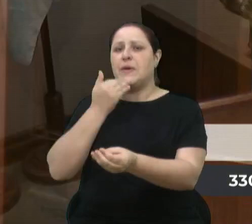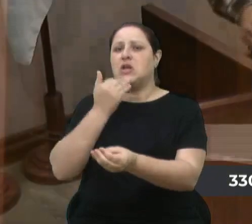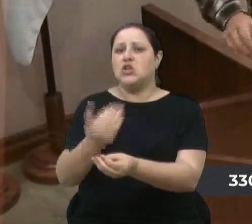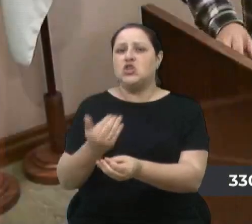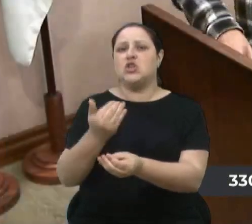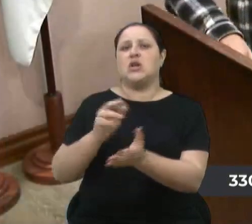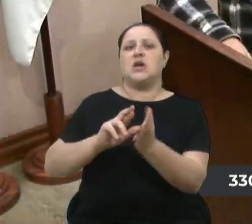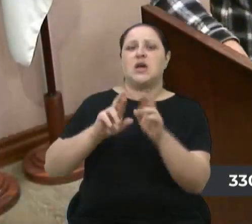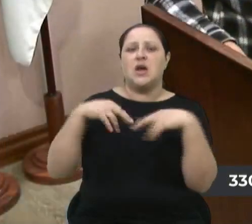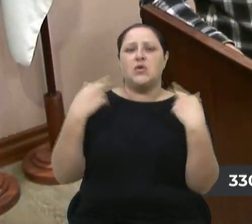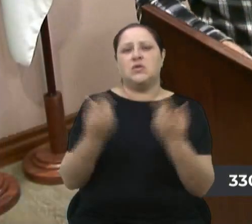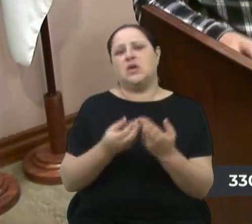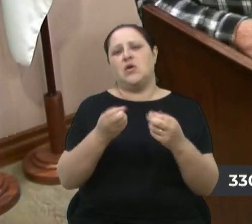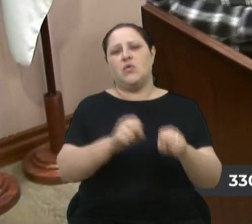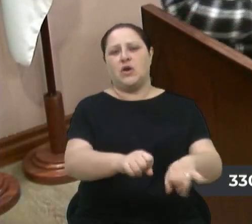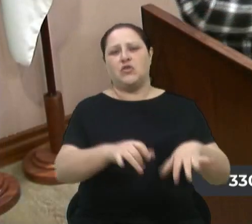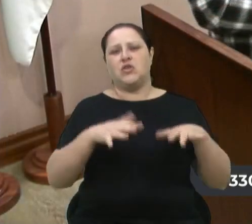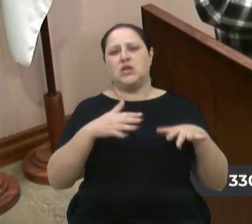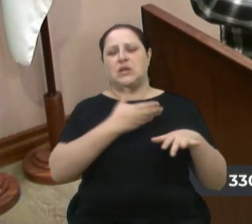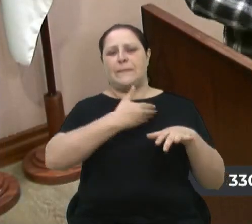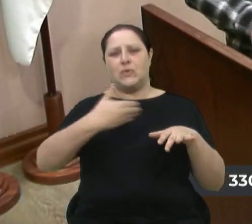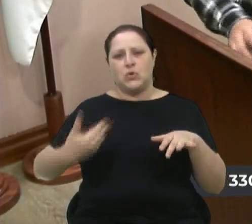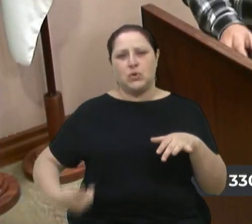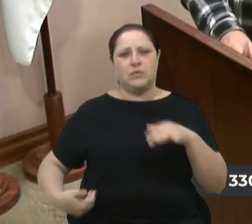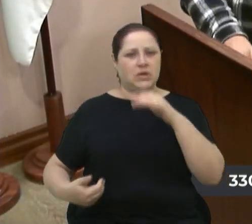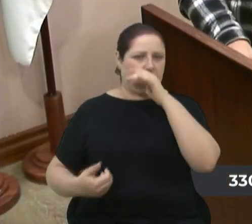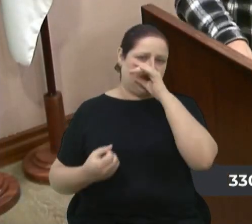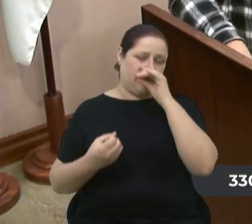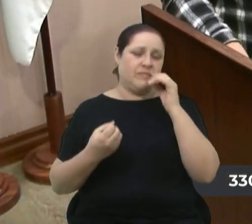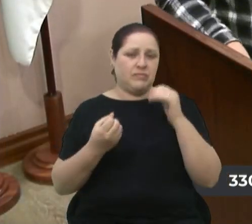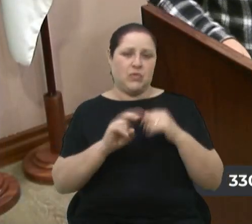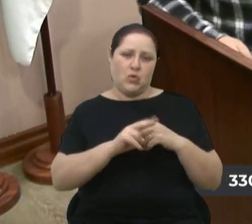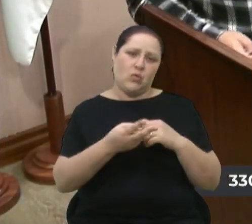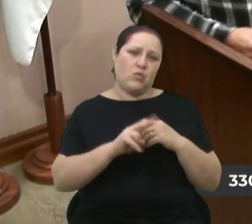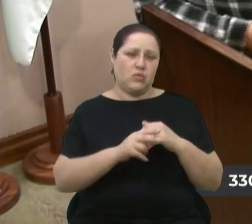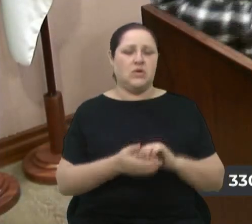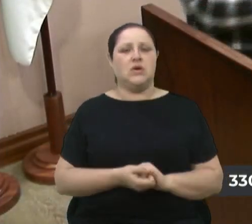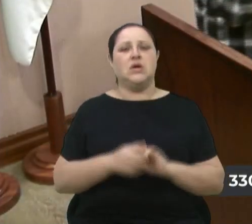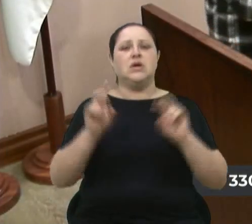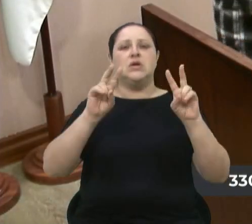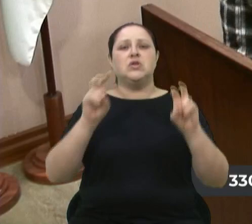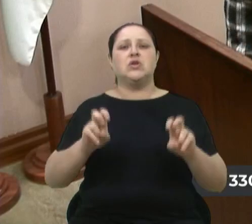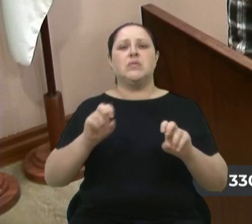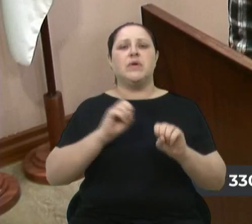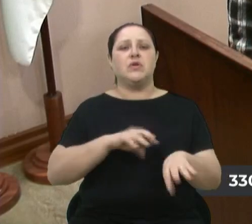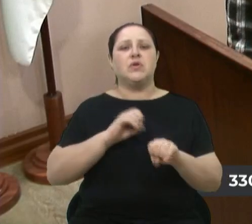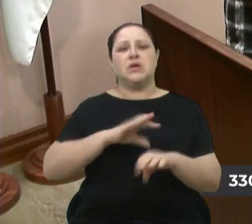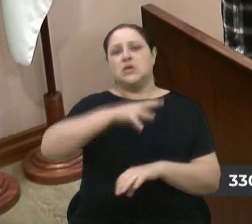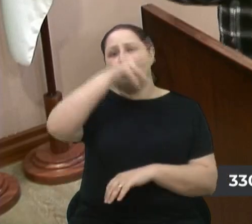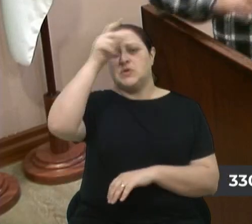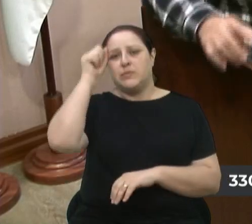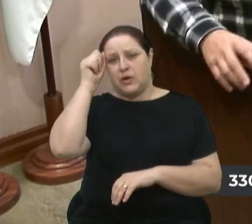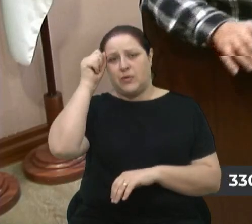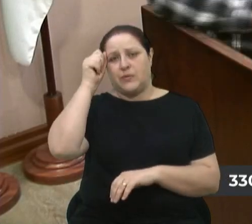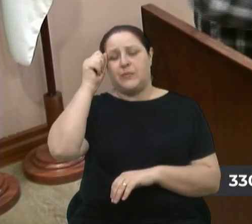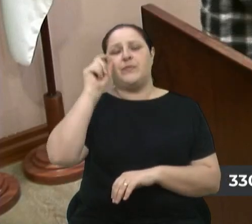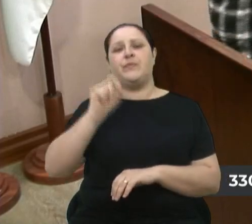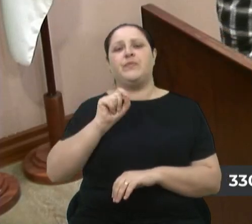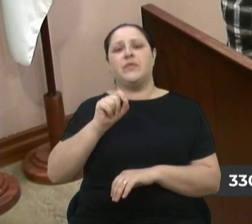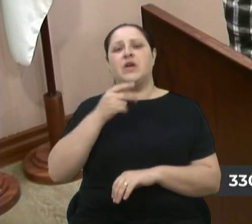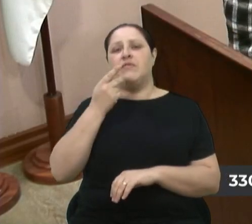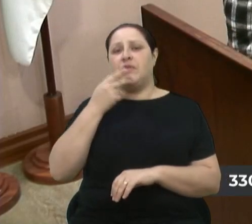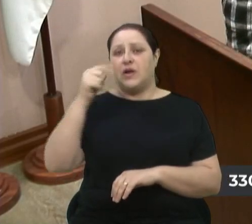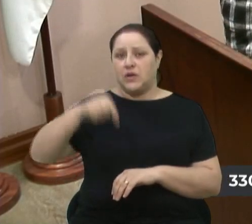reunião ou audiência pública para nós tratarmos sobre o tema da educação municipal. E aqui eu falo,